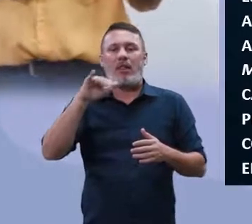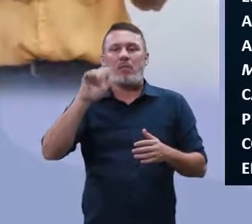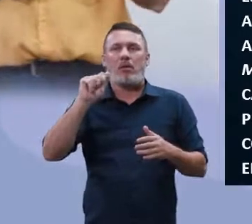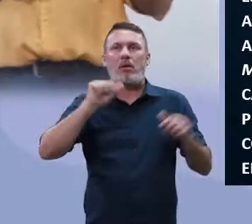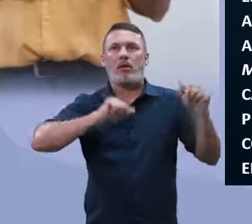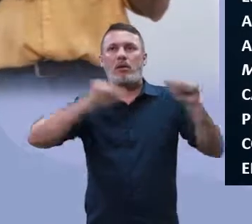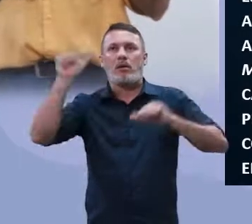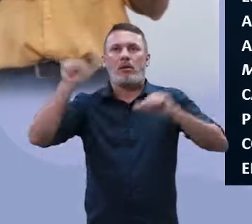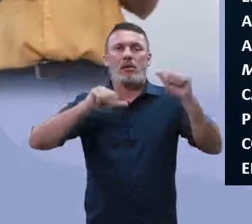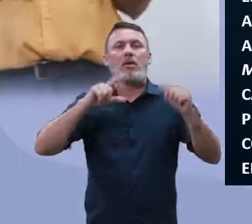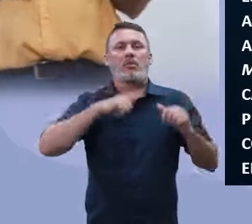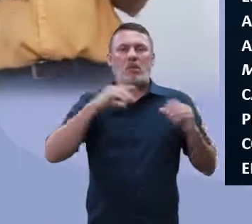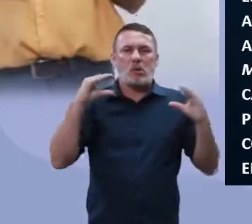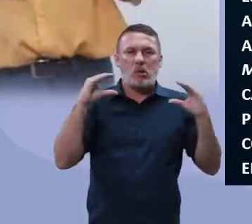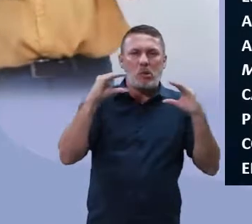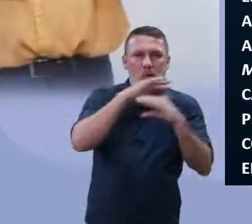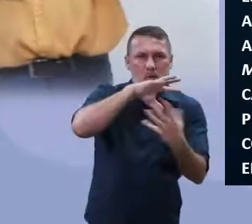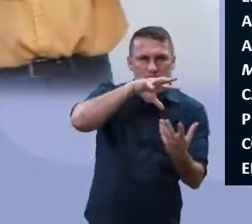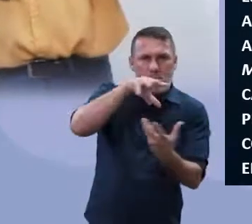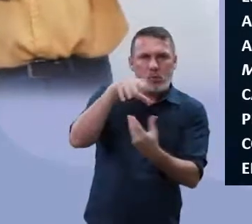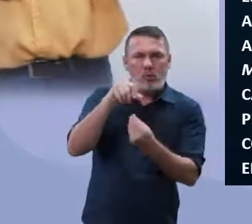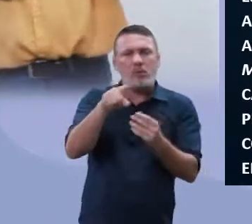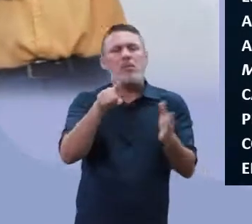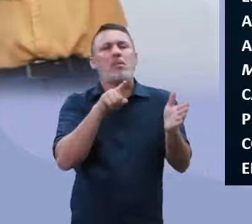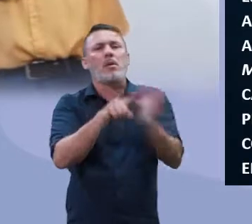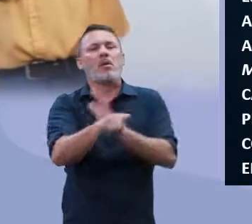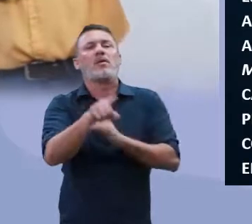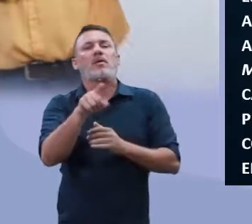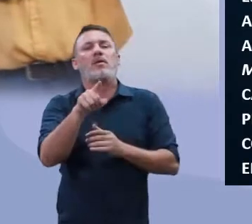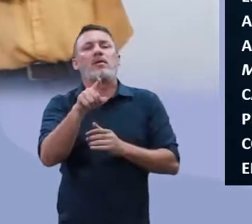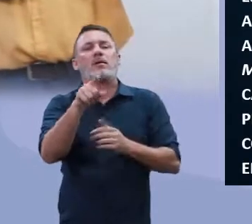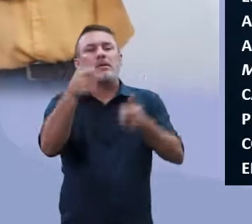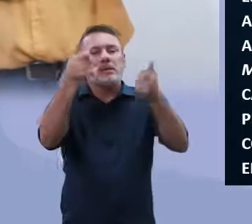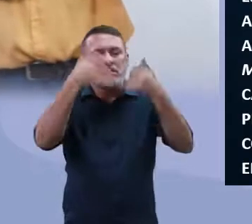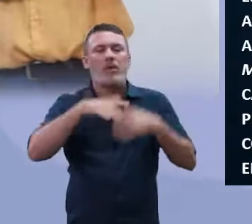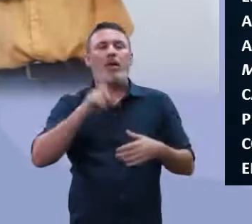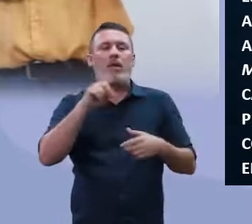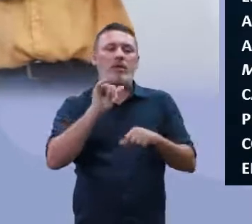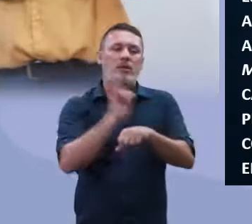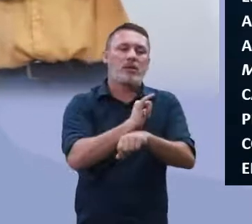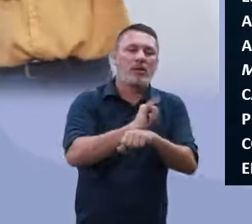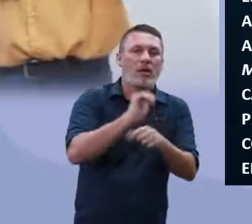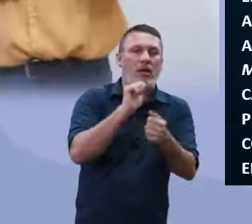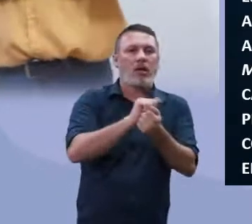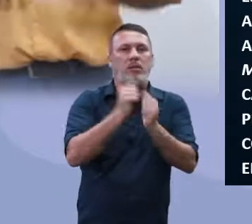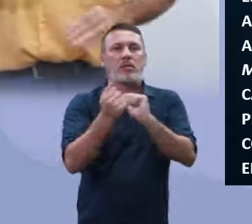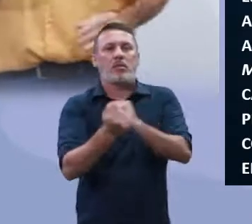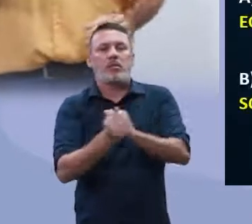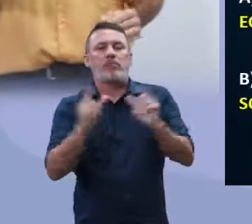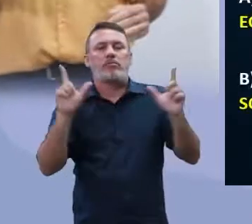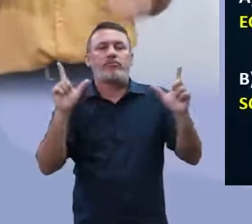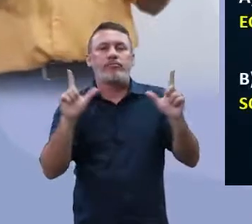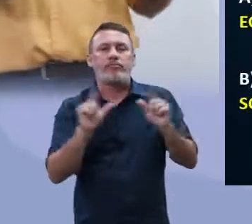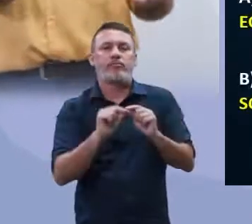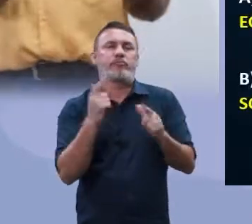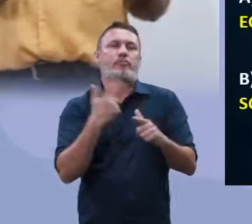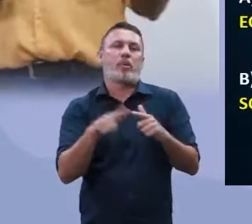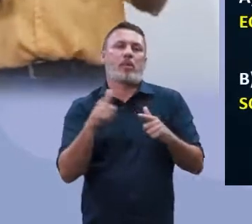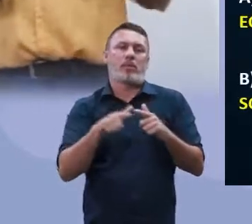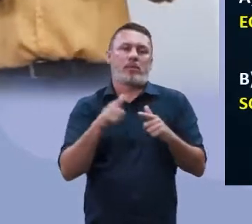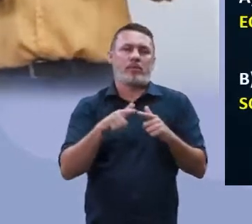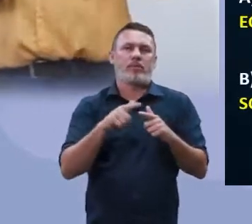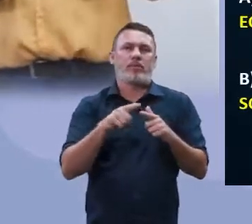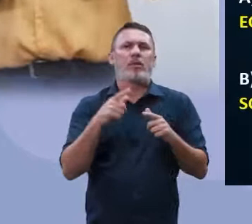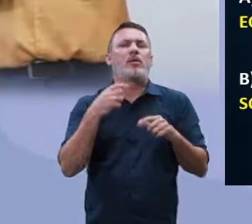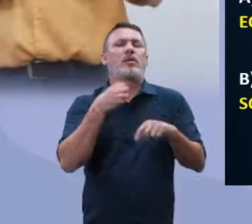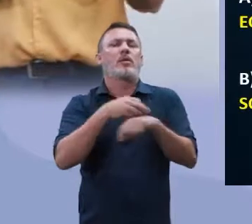ter a questão do aquecimento global, e ele pede estratégias de adaptação para reduzir os efeitos. Ou seja,